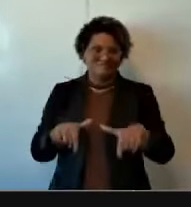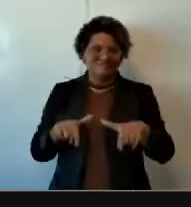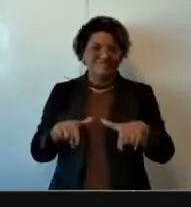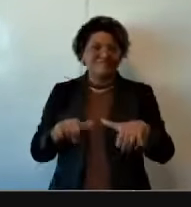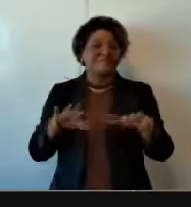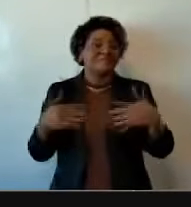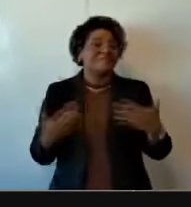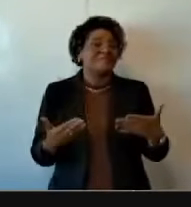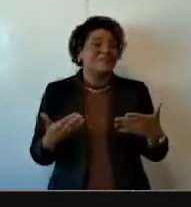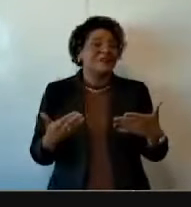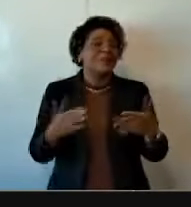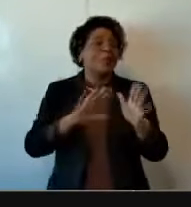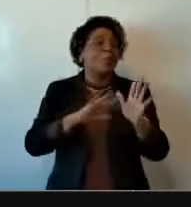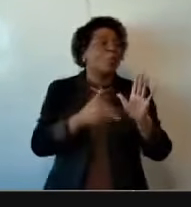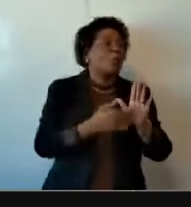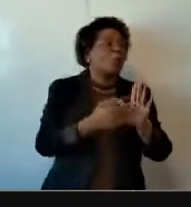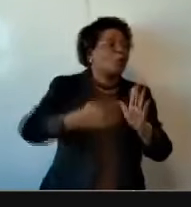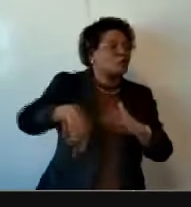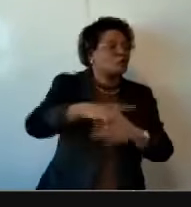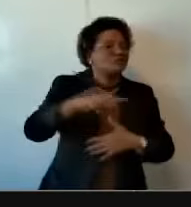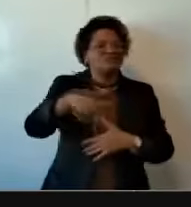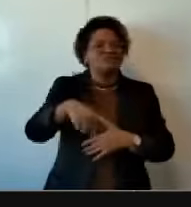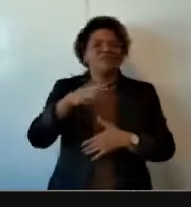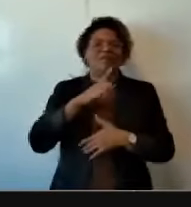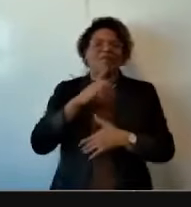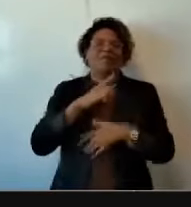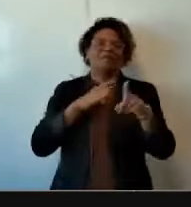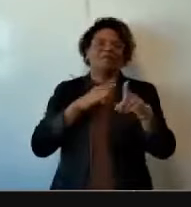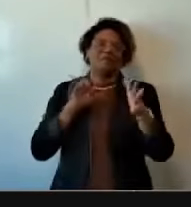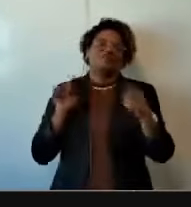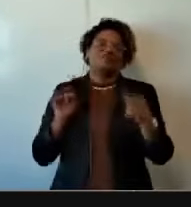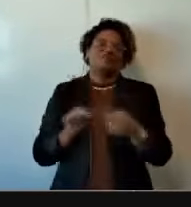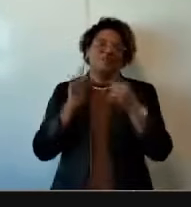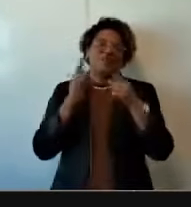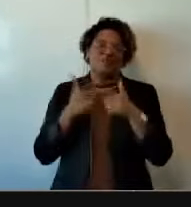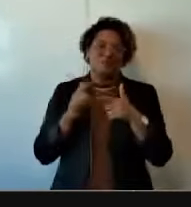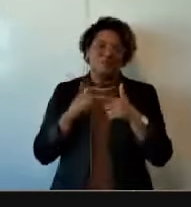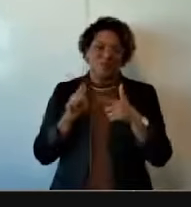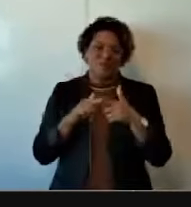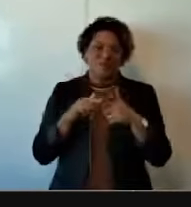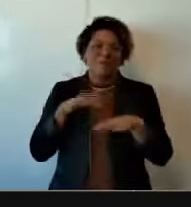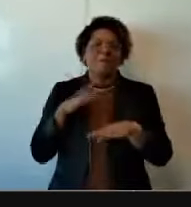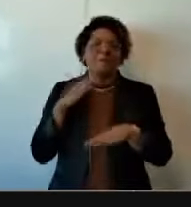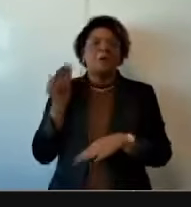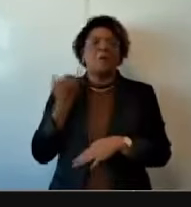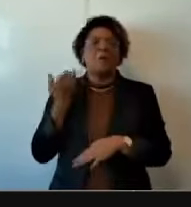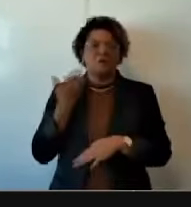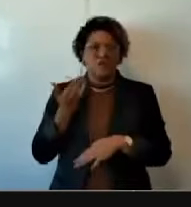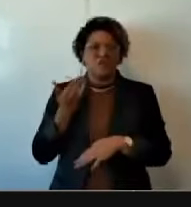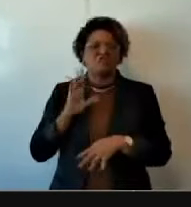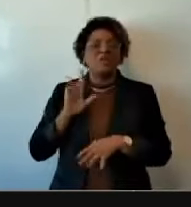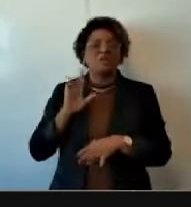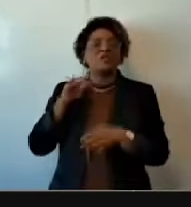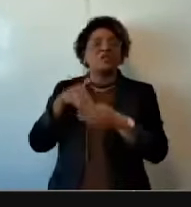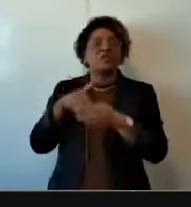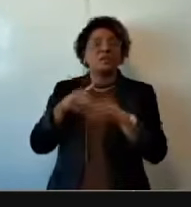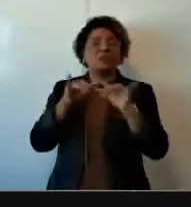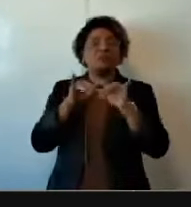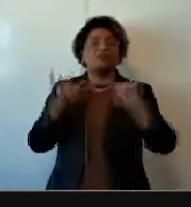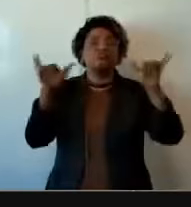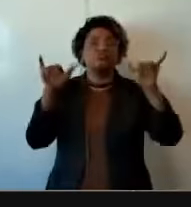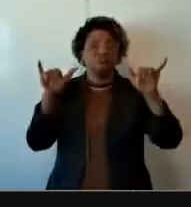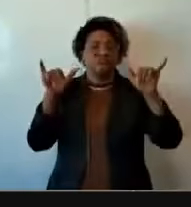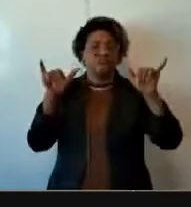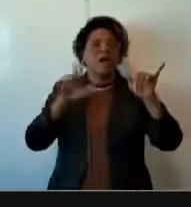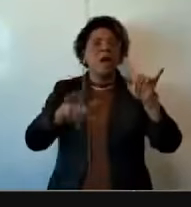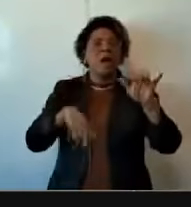E o mais importante, que é o recado que essa votação dá, é que esse problema, de fato, é um problema nosso. Não é problema do governo federal. É